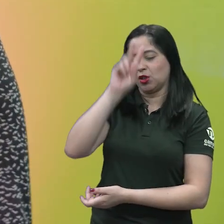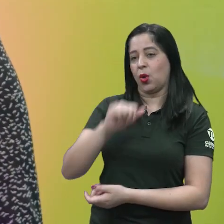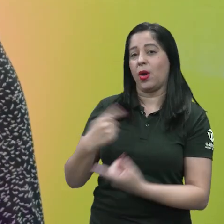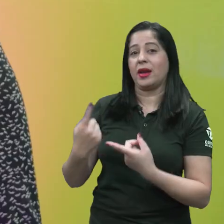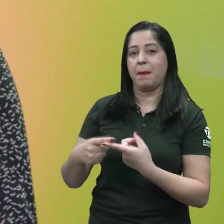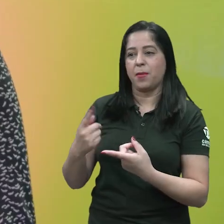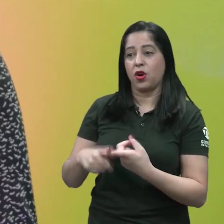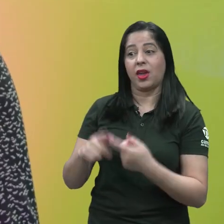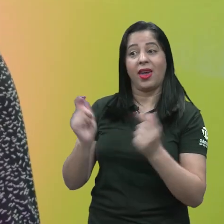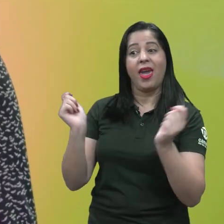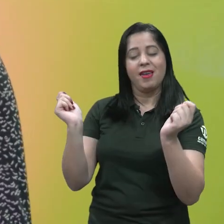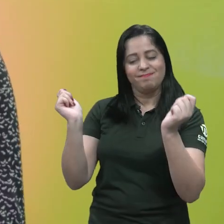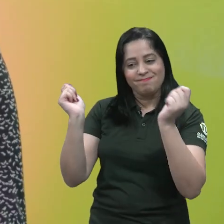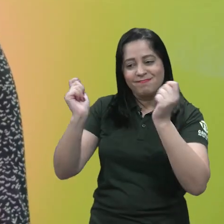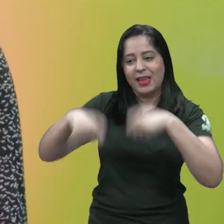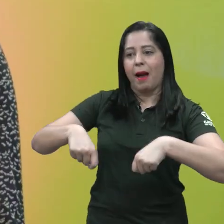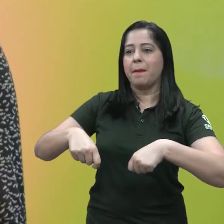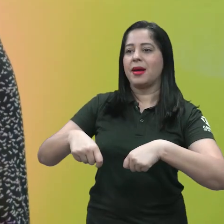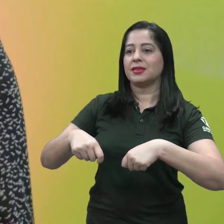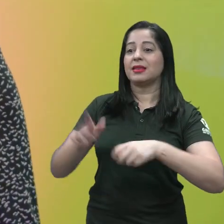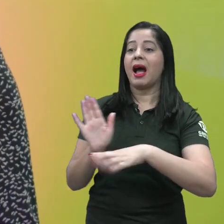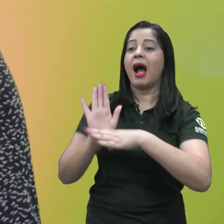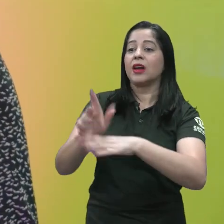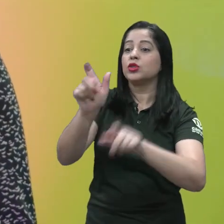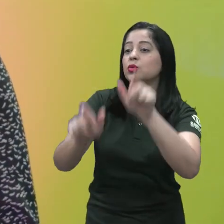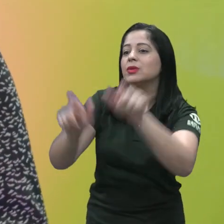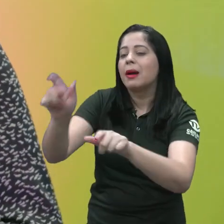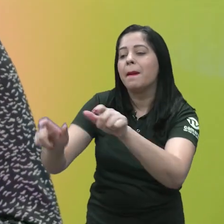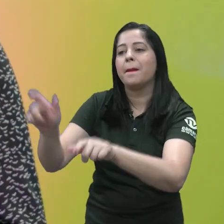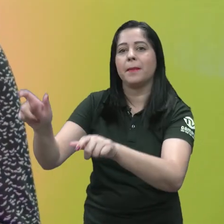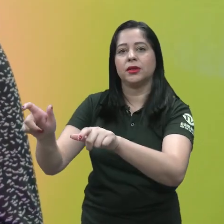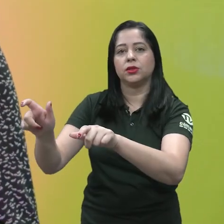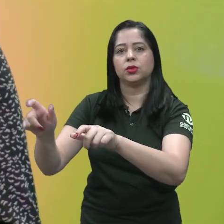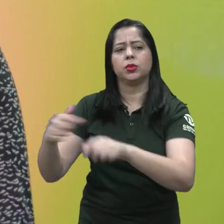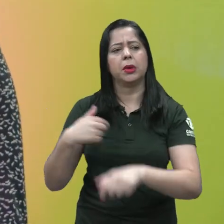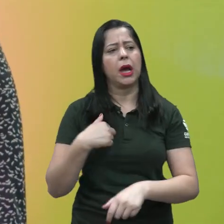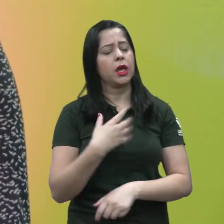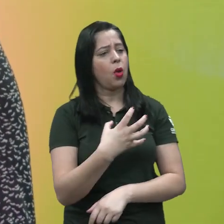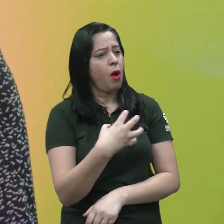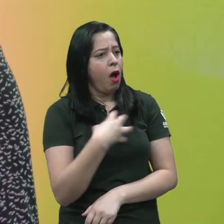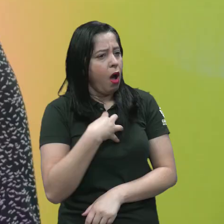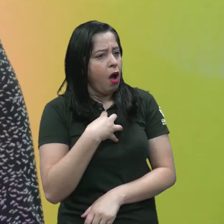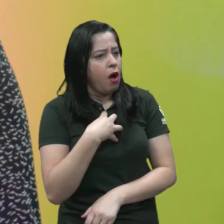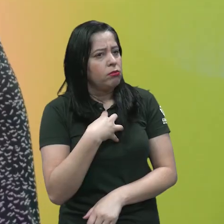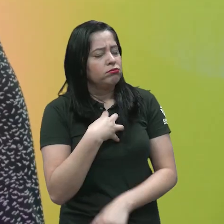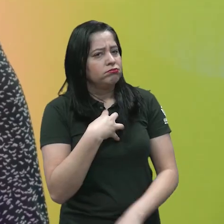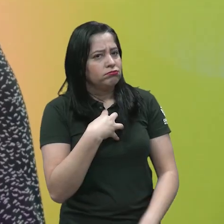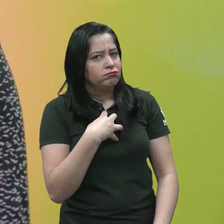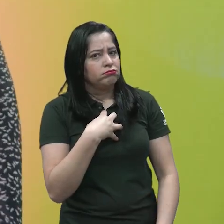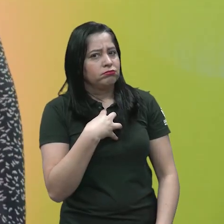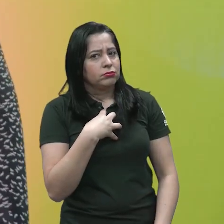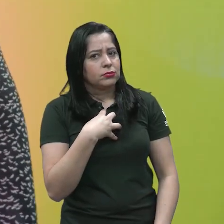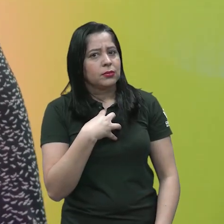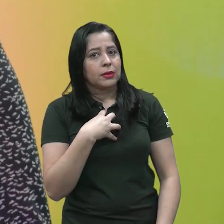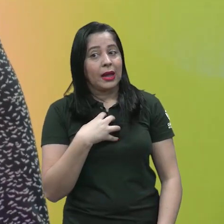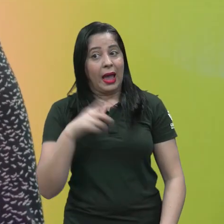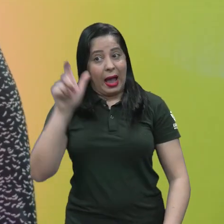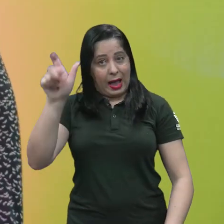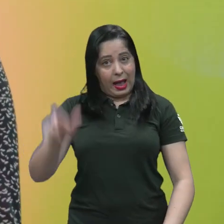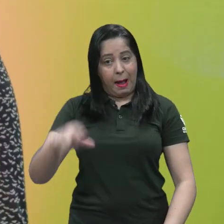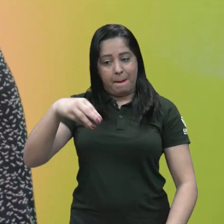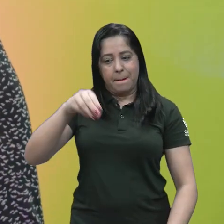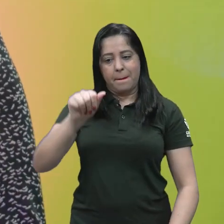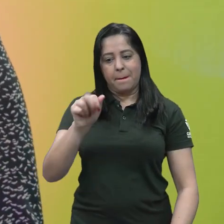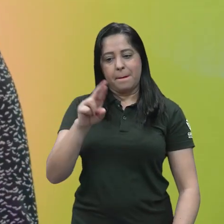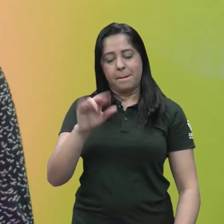carrega uma potência de salvar outras vidas. E nisso eu me comovi, né? A Marília Goulart